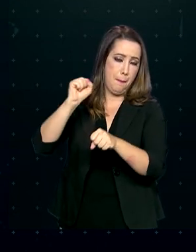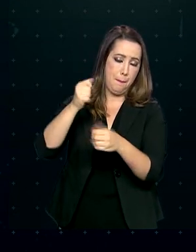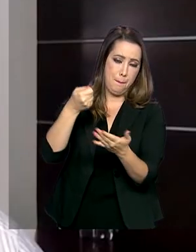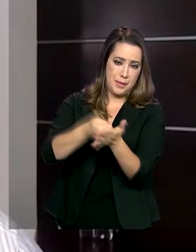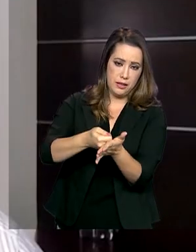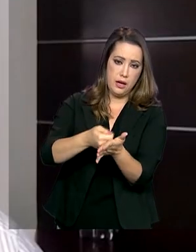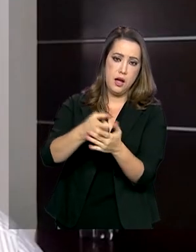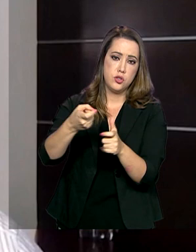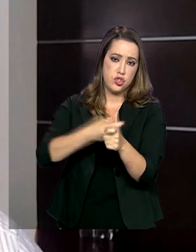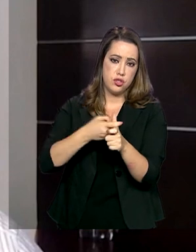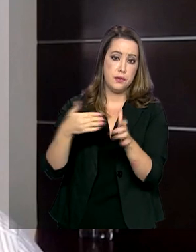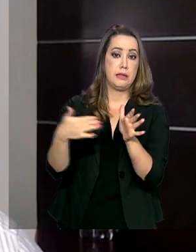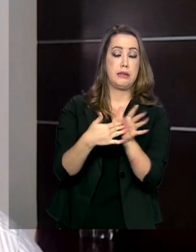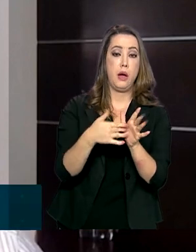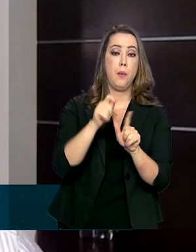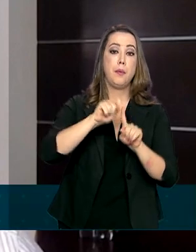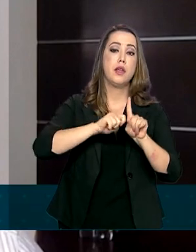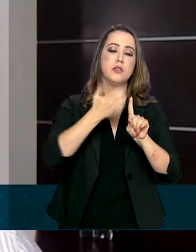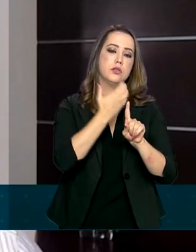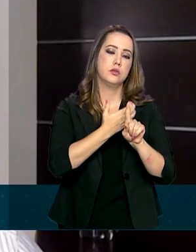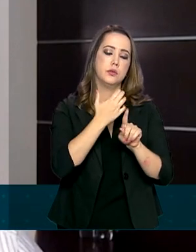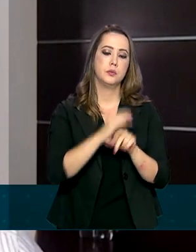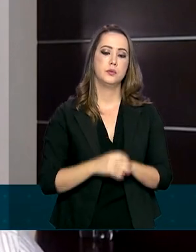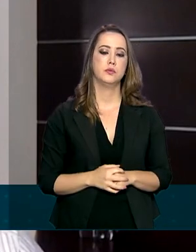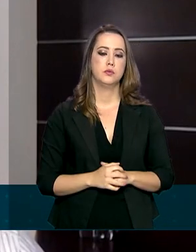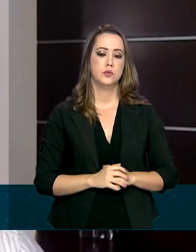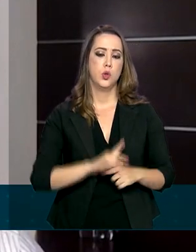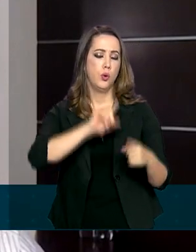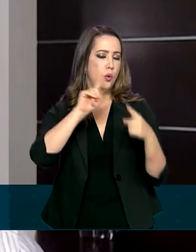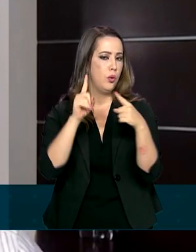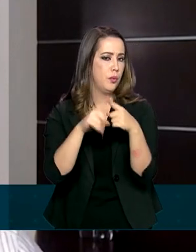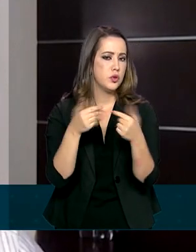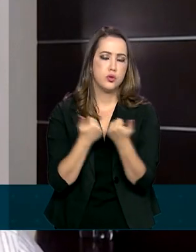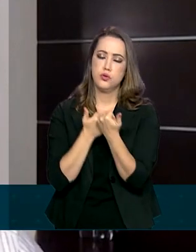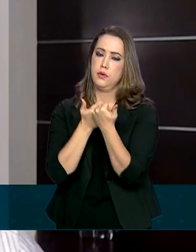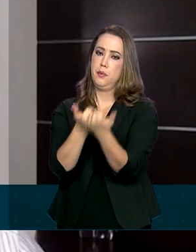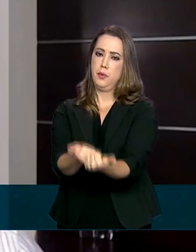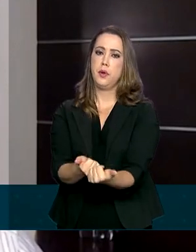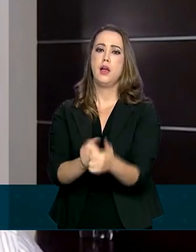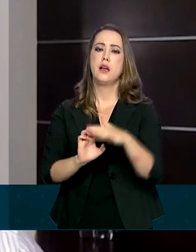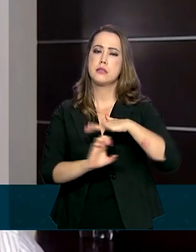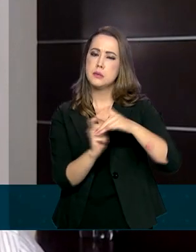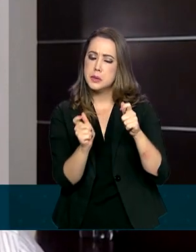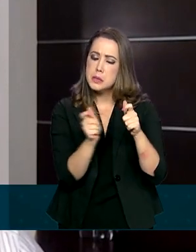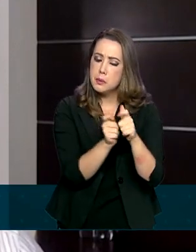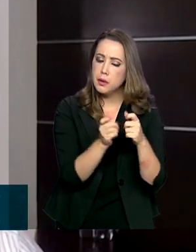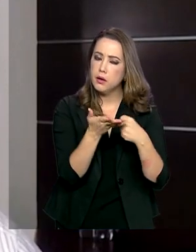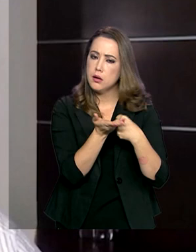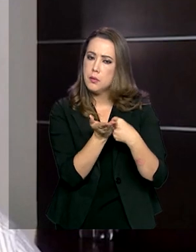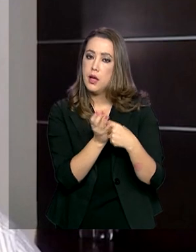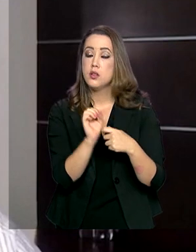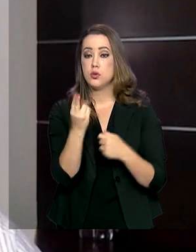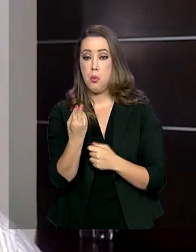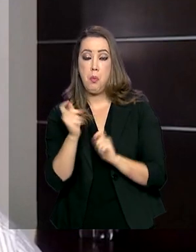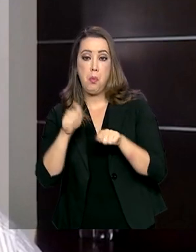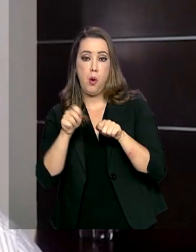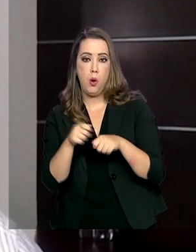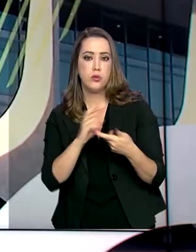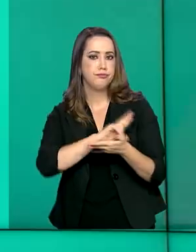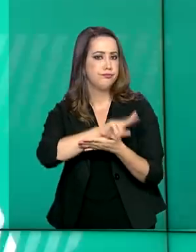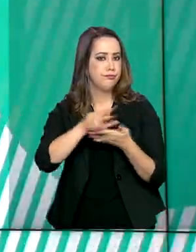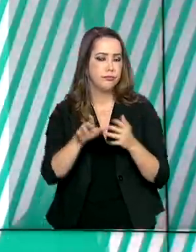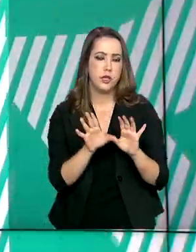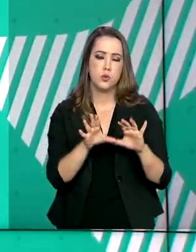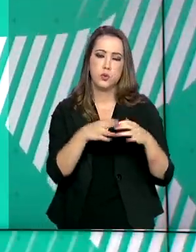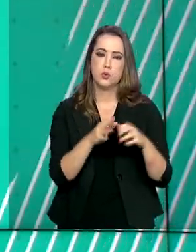dezembro. Todas essas iniciativas com o intuito de apoiar o pequeno e médio, que tem menos acesso, seja ao setor bancário ou seja ao mercado de capitais.